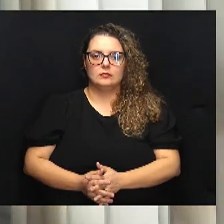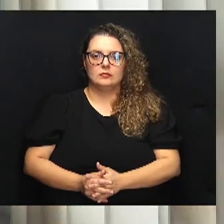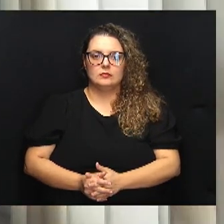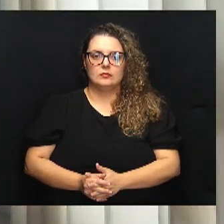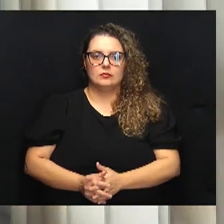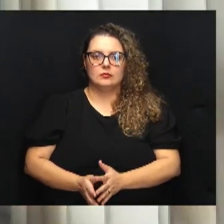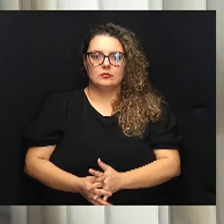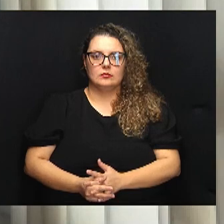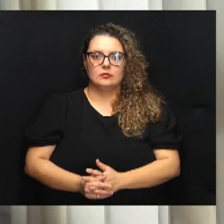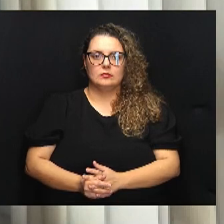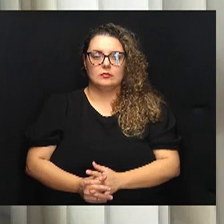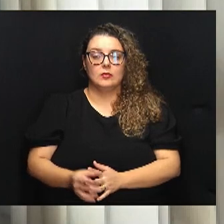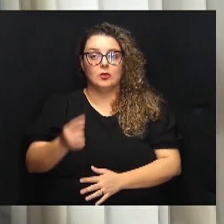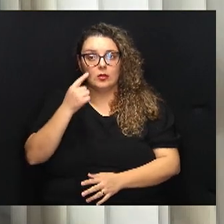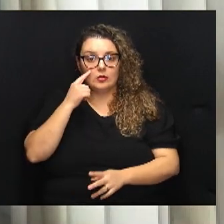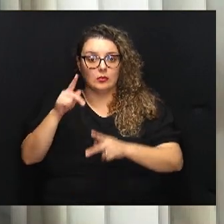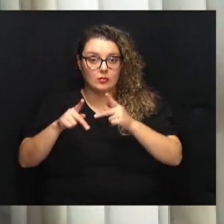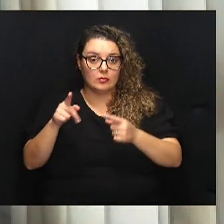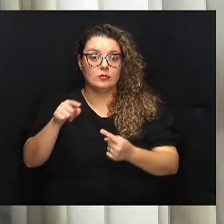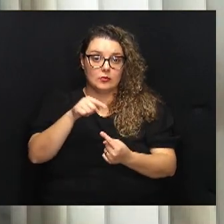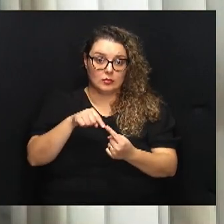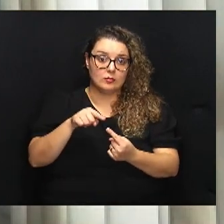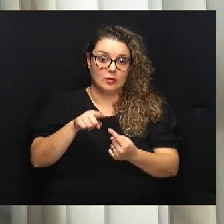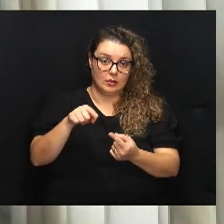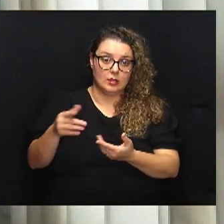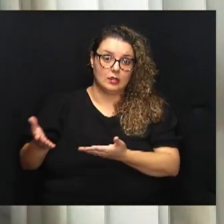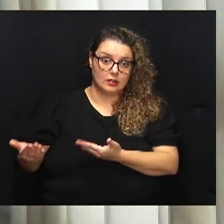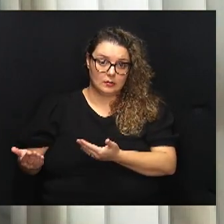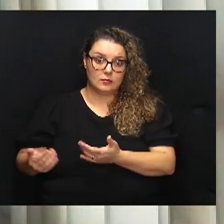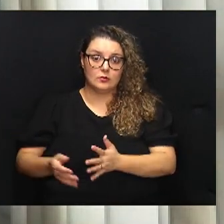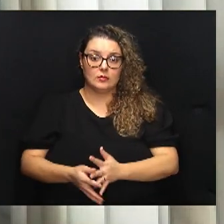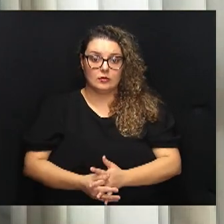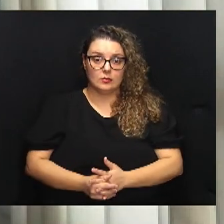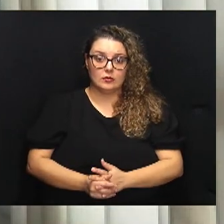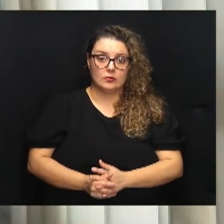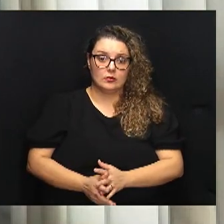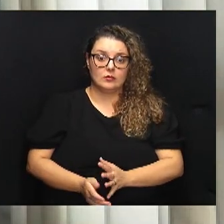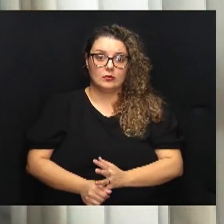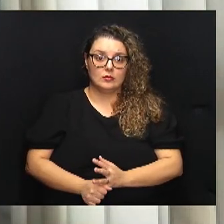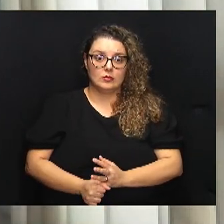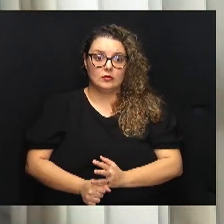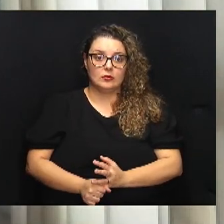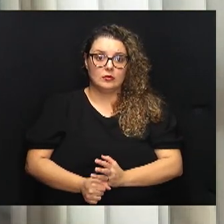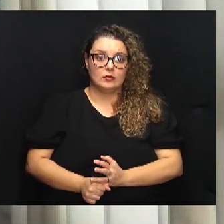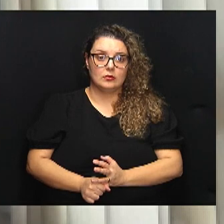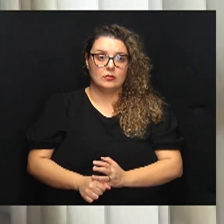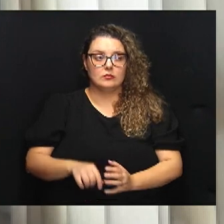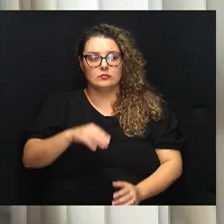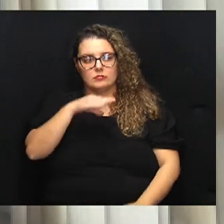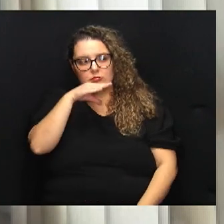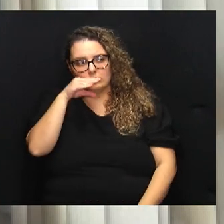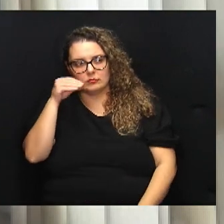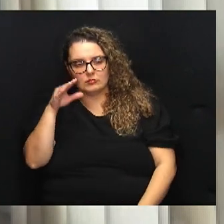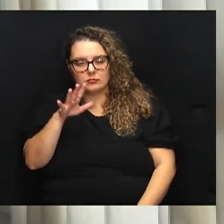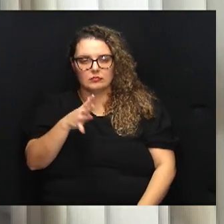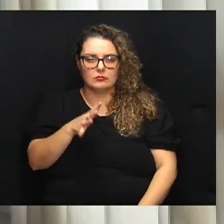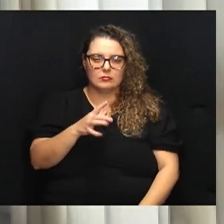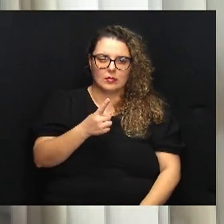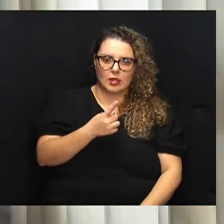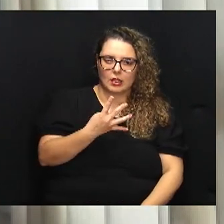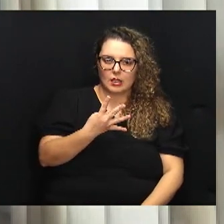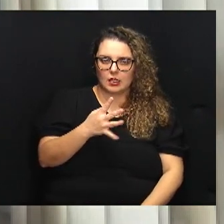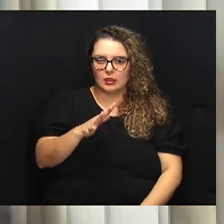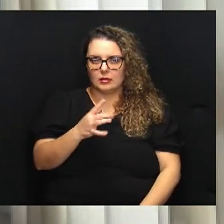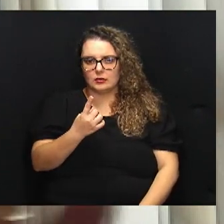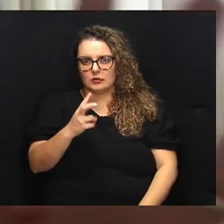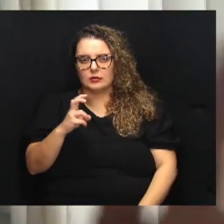Olha, o público-alvo são jovens, né? Ali já digo que adolescentes a partir ali dos 14,